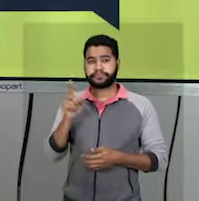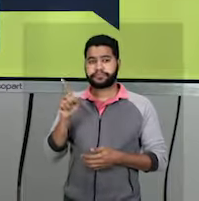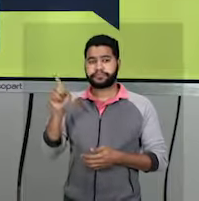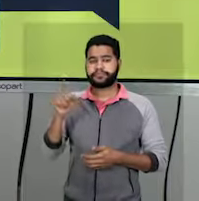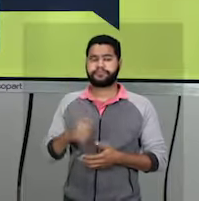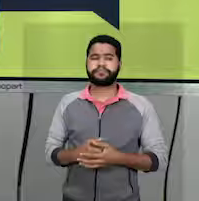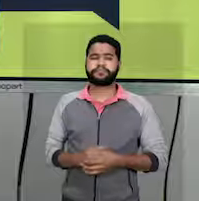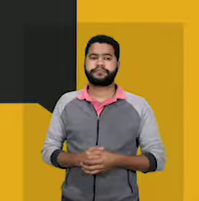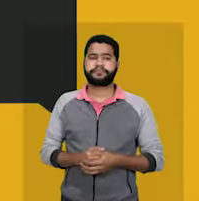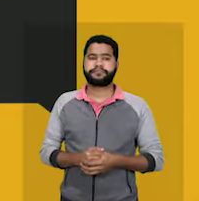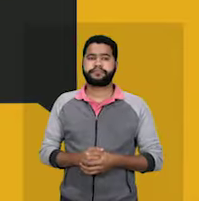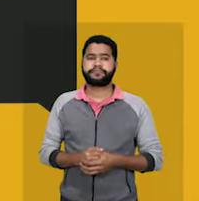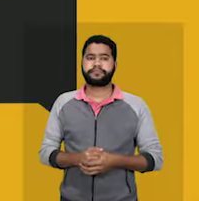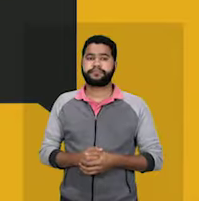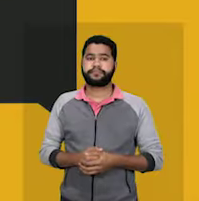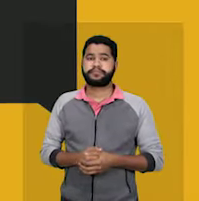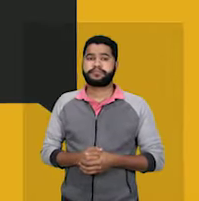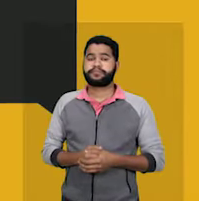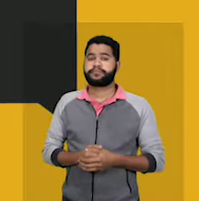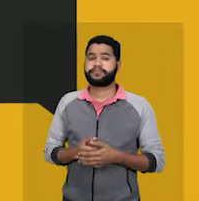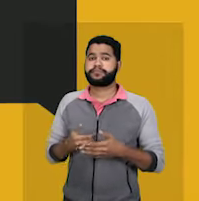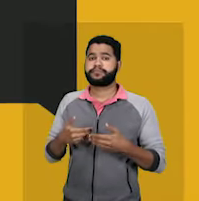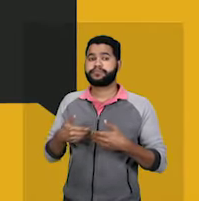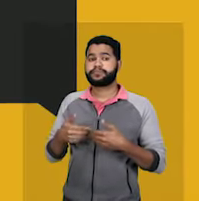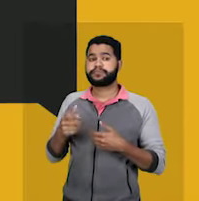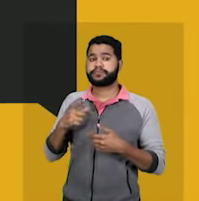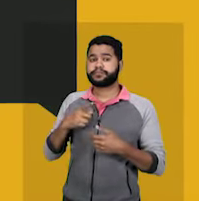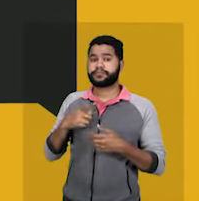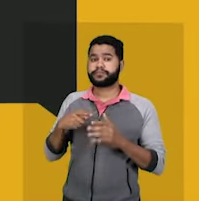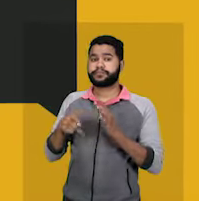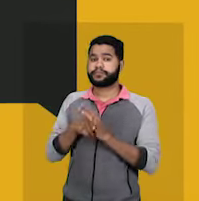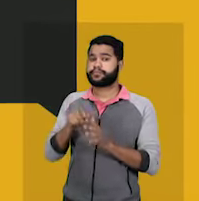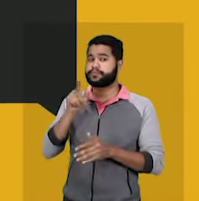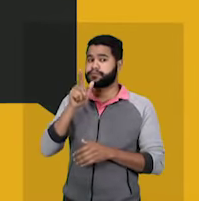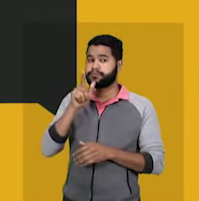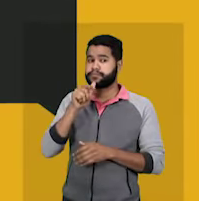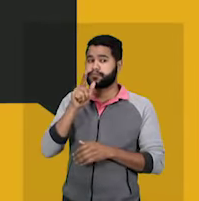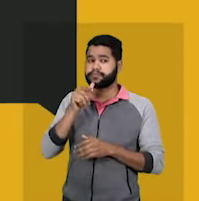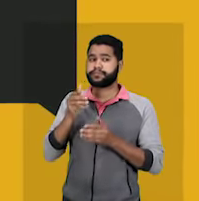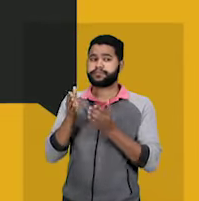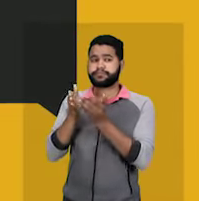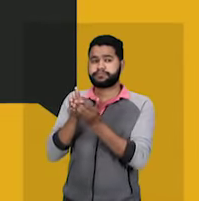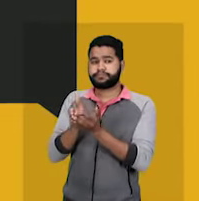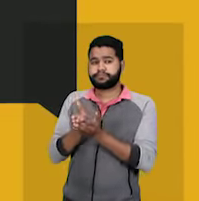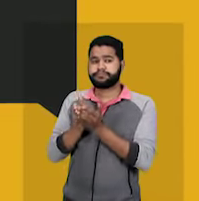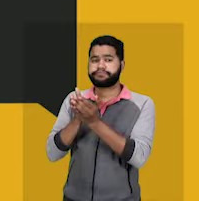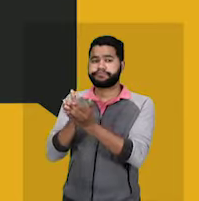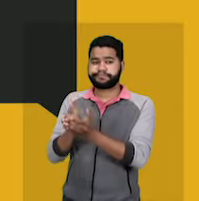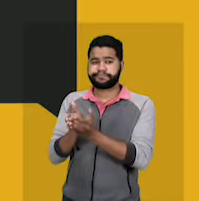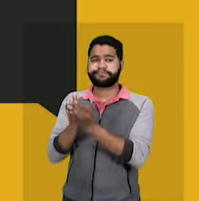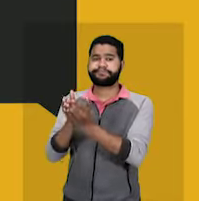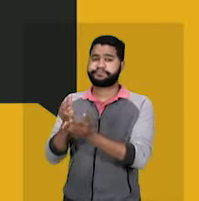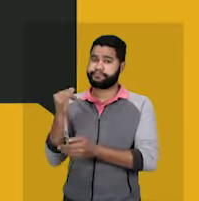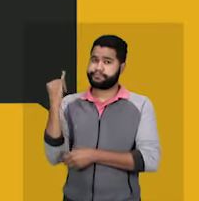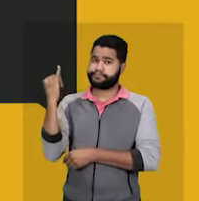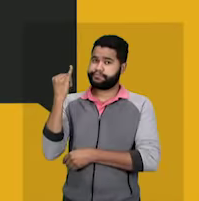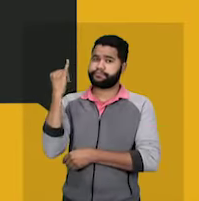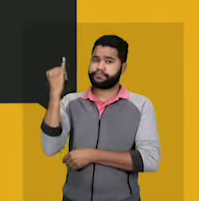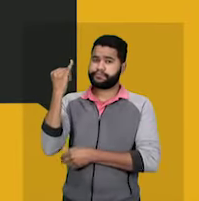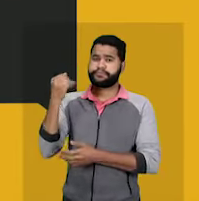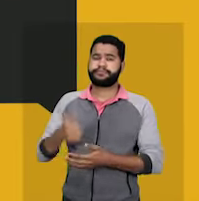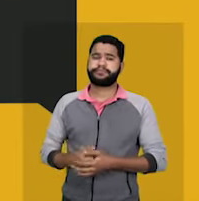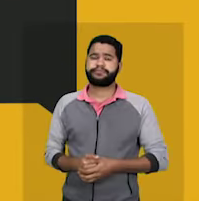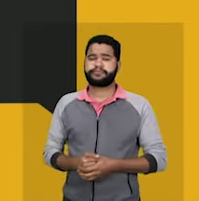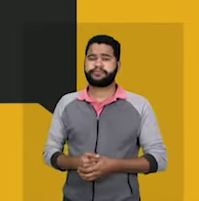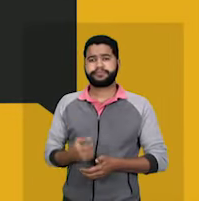então e o transporte marítimo é muito importante para a exportação de produtos